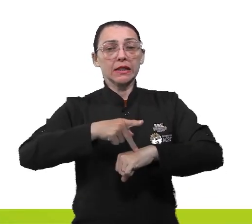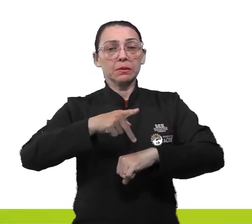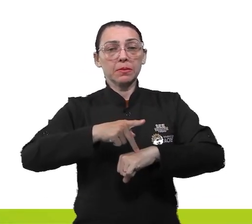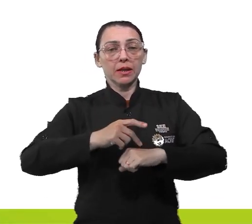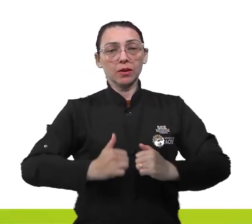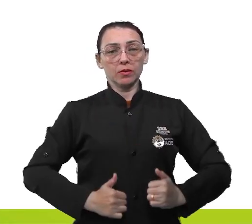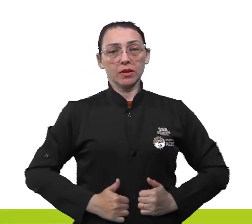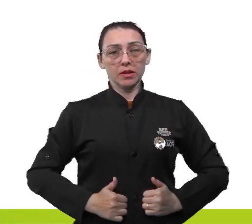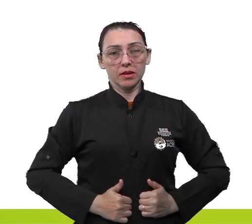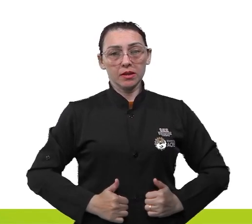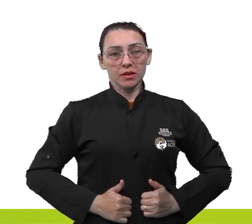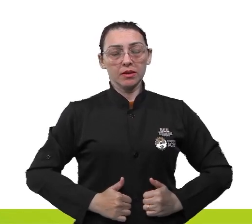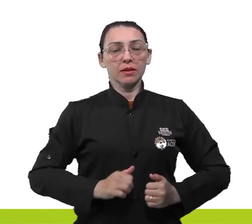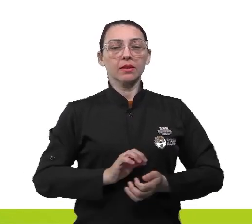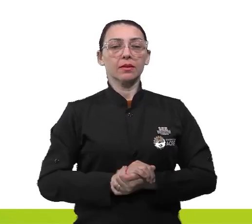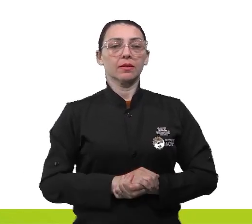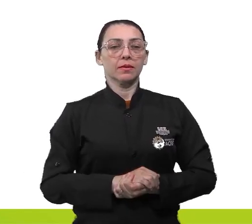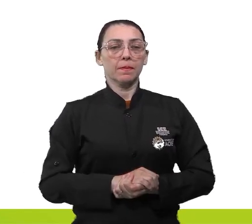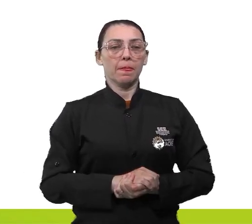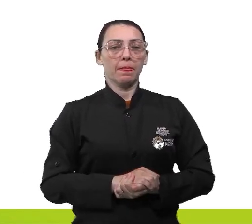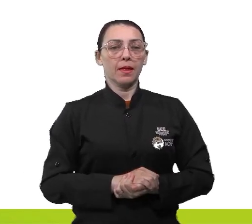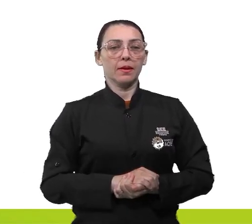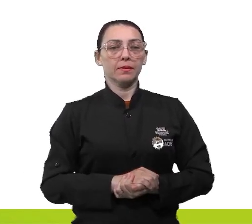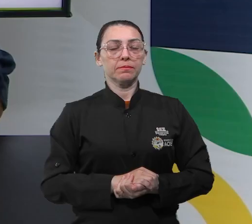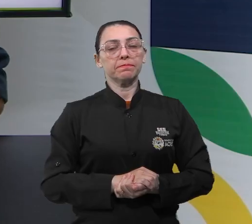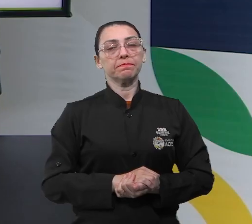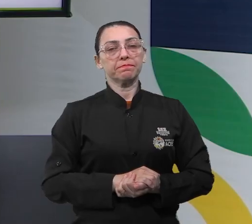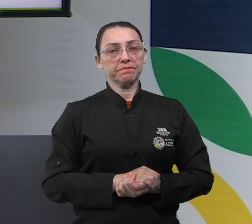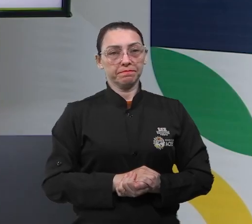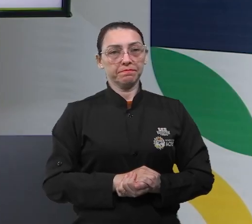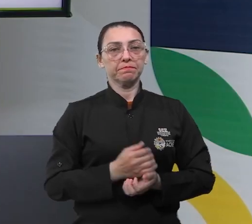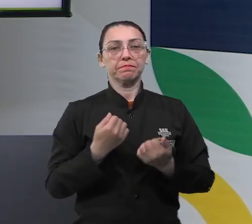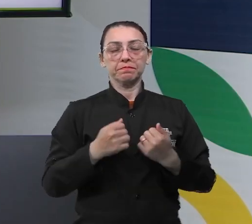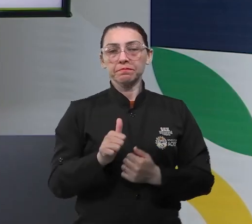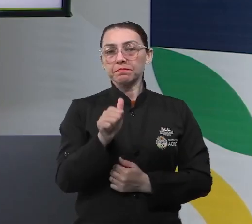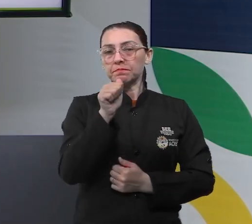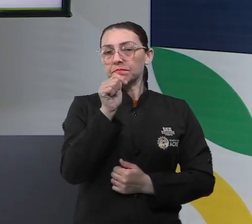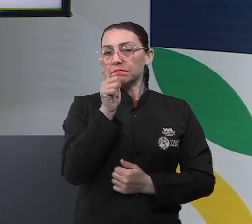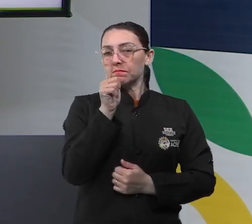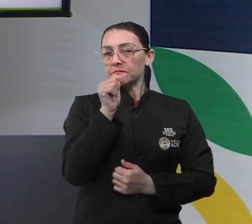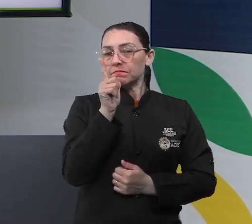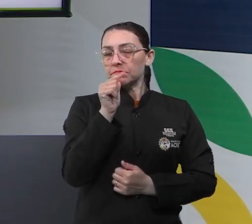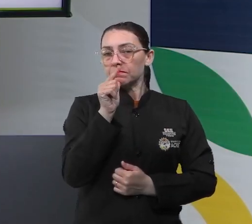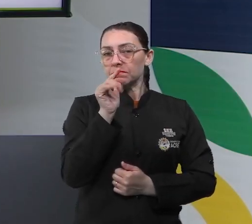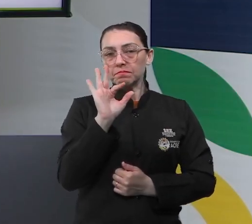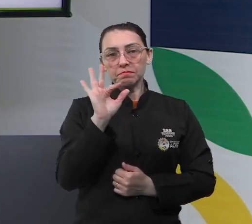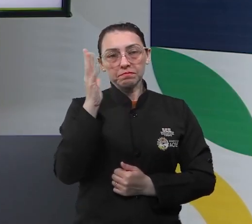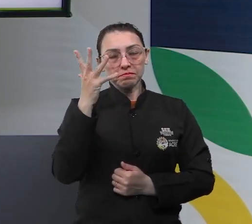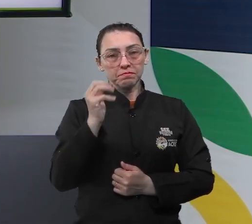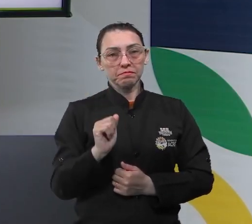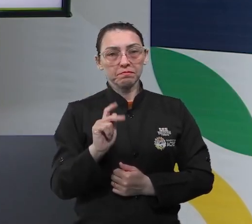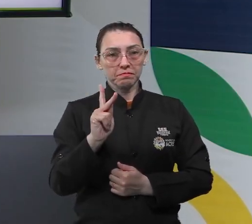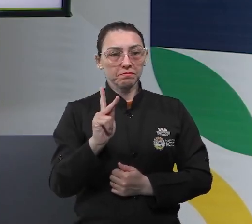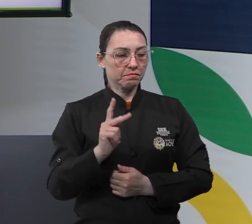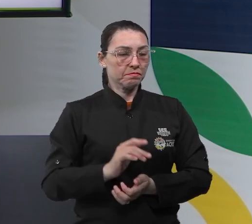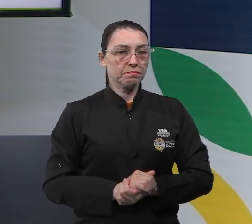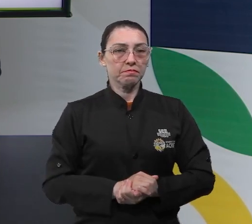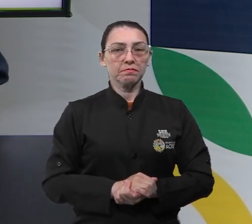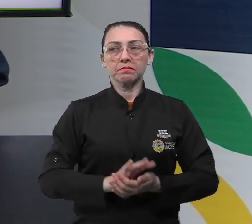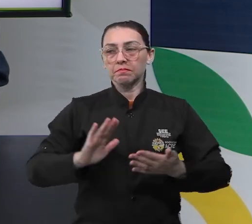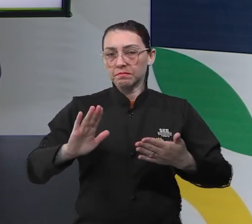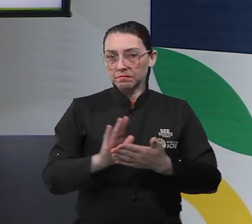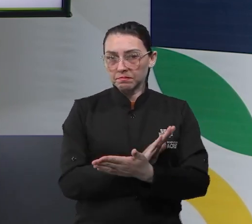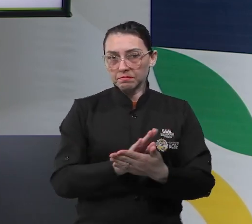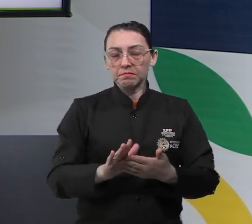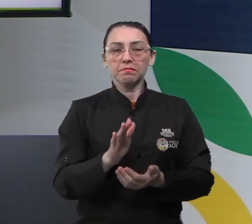rins, tá? É sério também, tem que beber bastante água para isso não acontecer, tá? Então, aí são algumas doenças